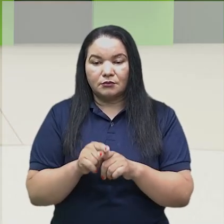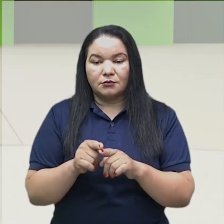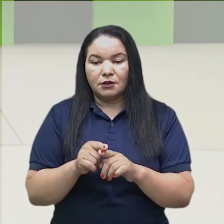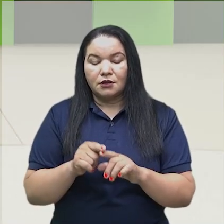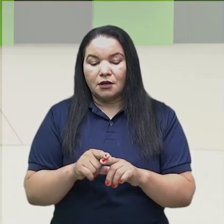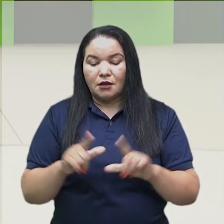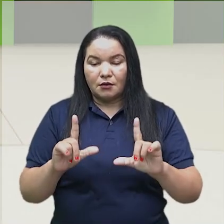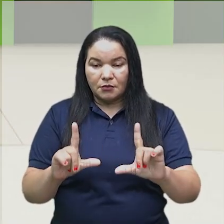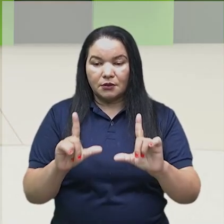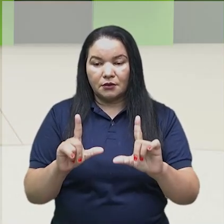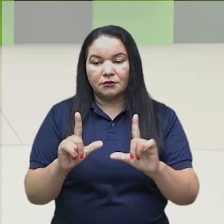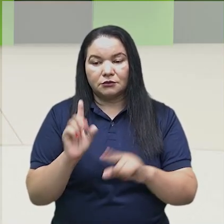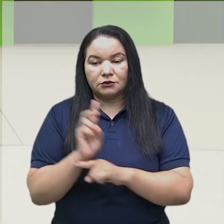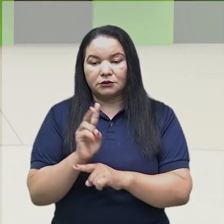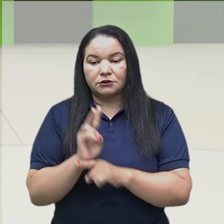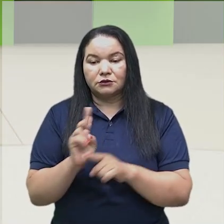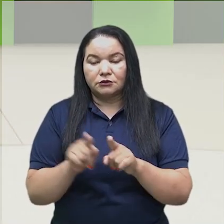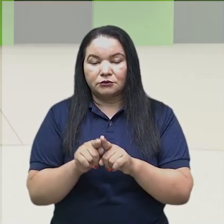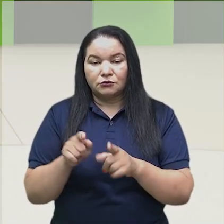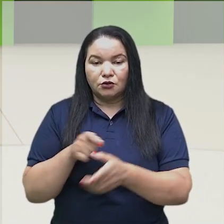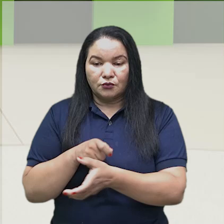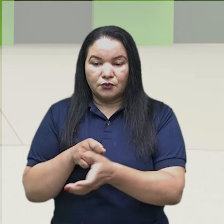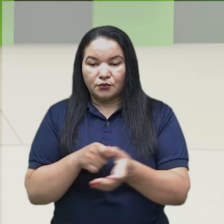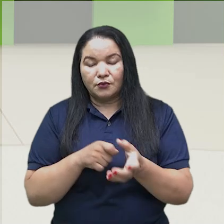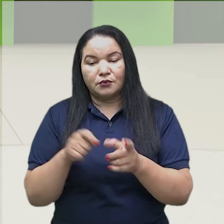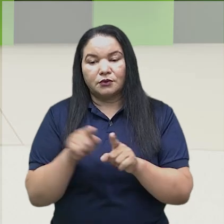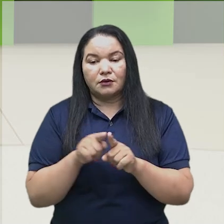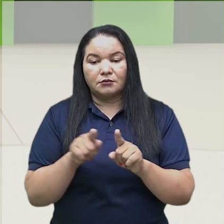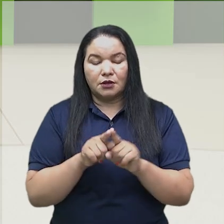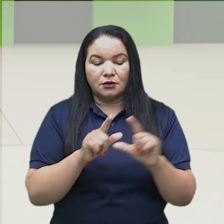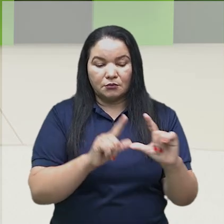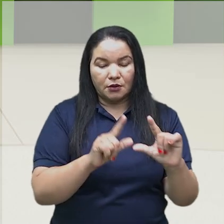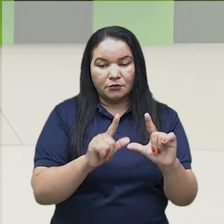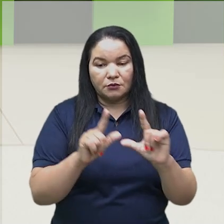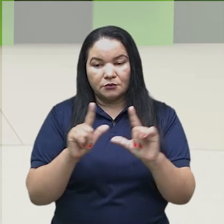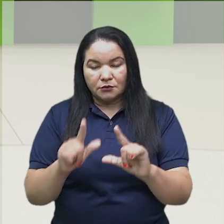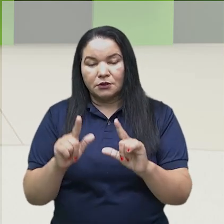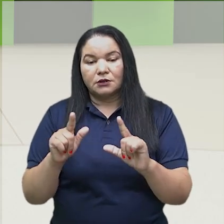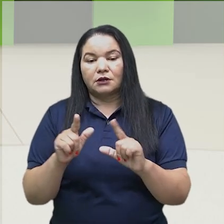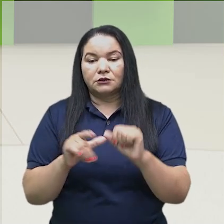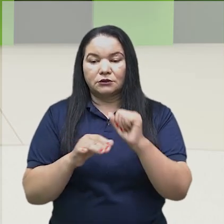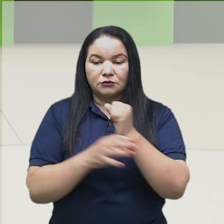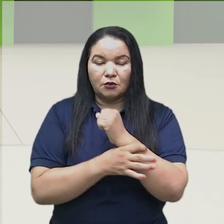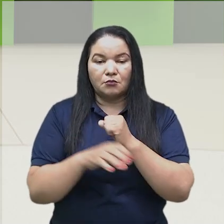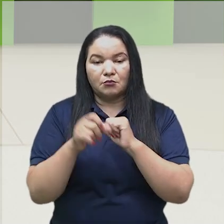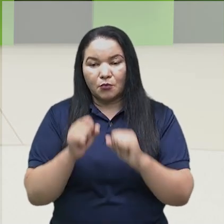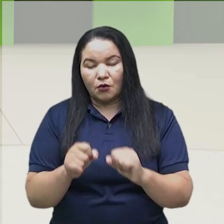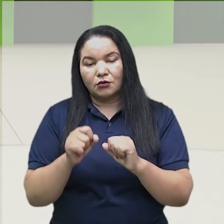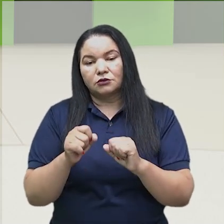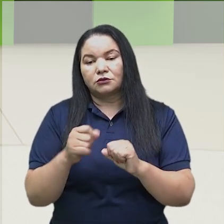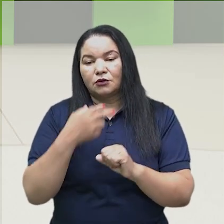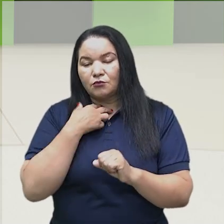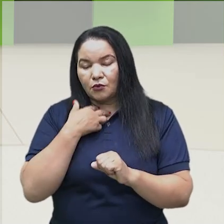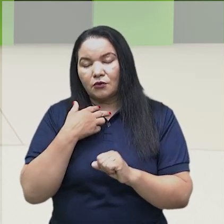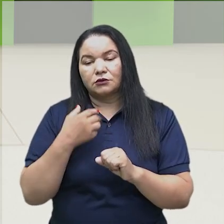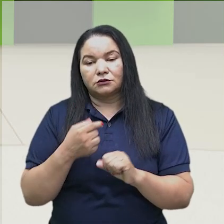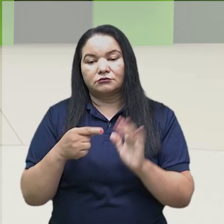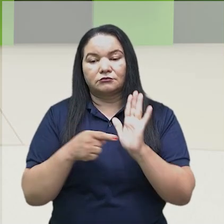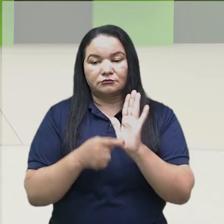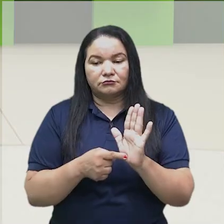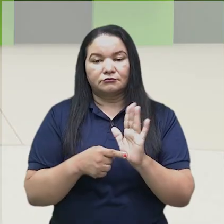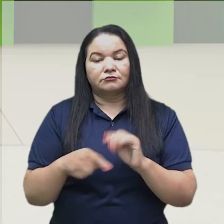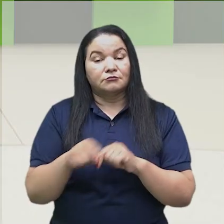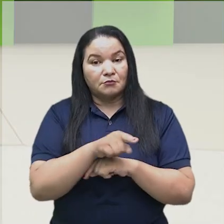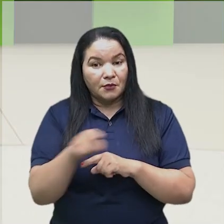né, temos ainda o extintor e as plaquinhas indicando, né, segurança, o que pode e o que não pode. Mas